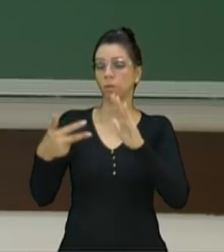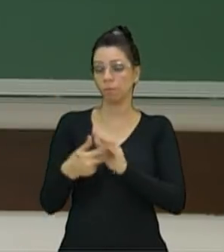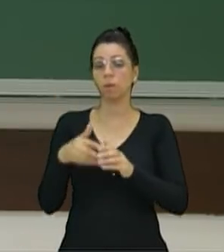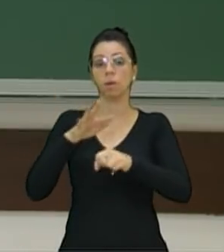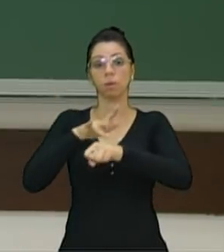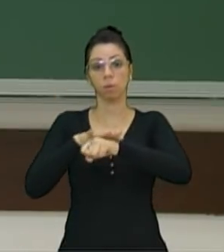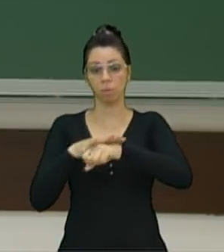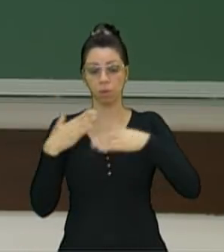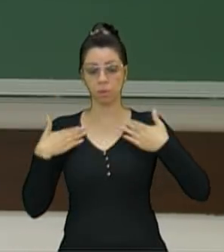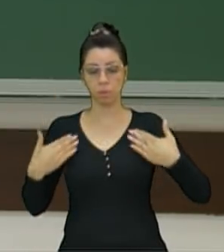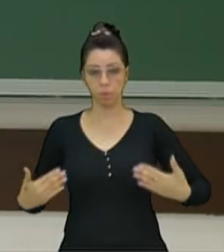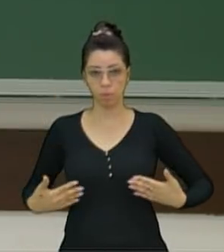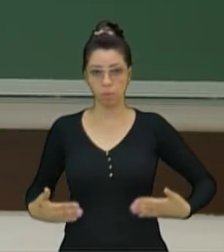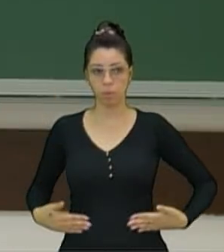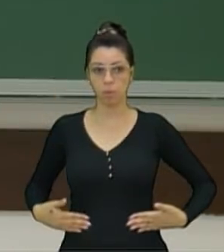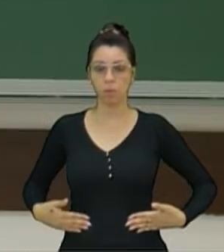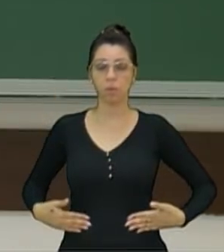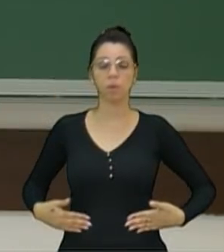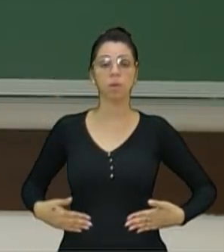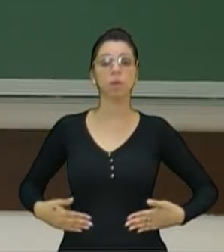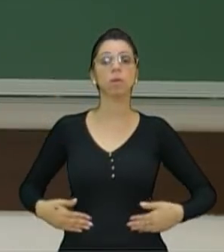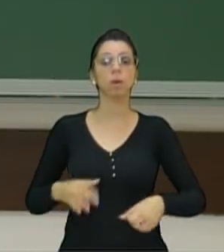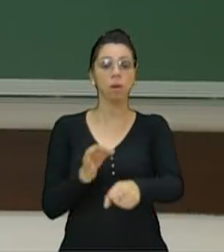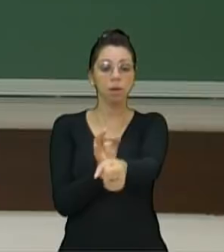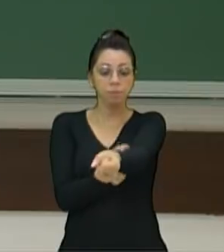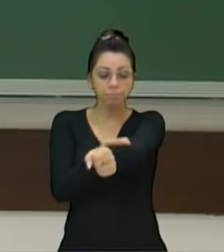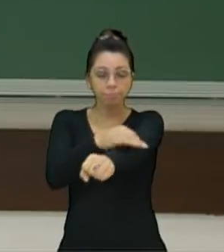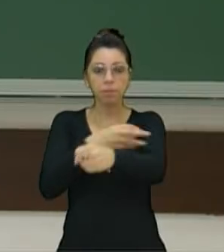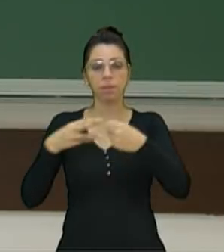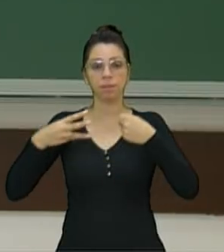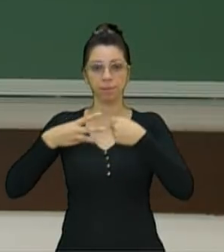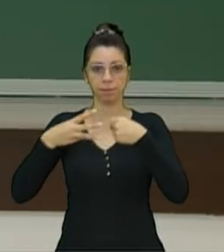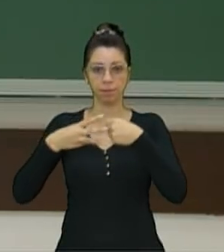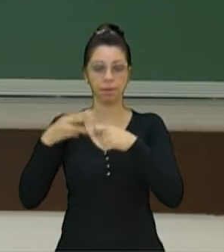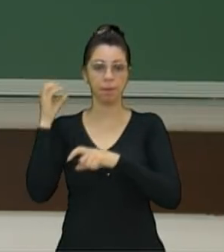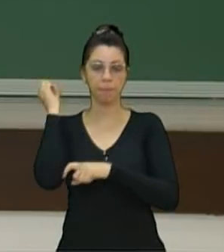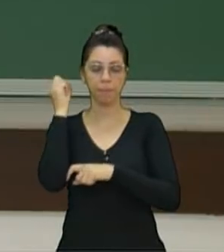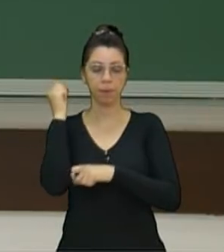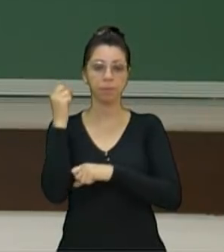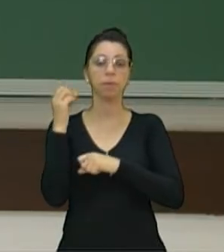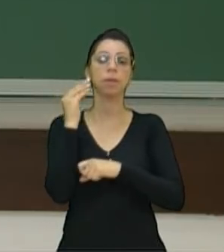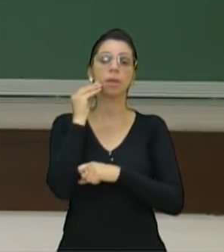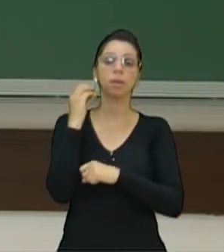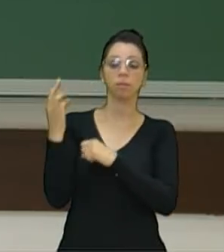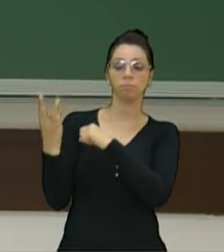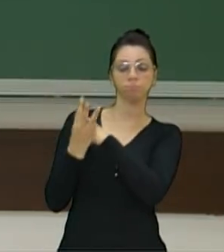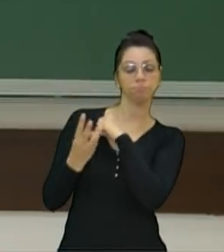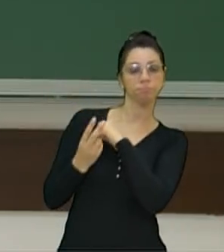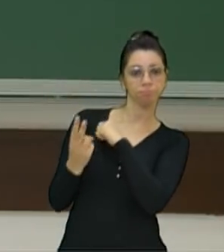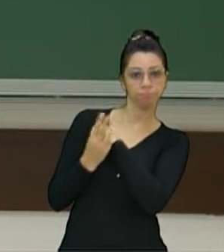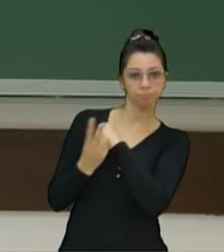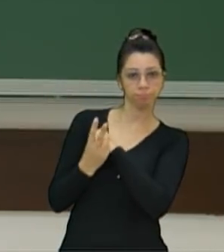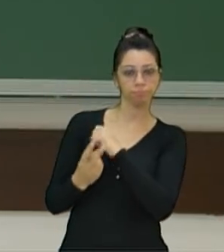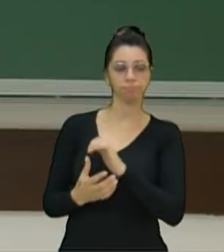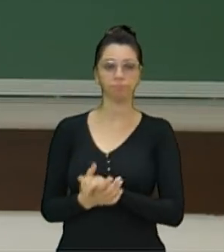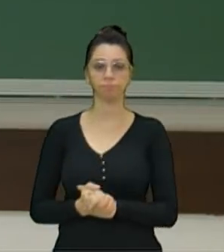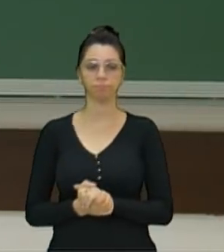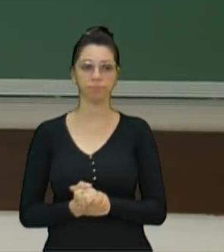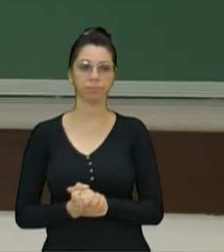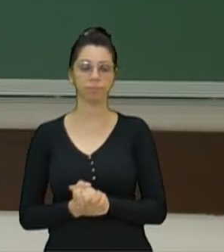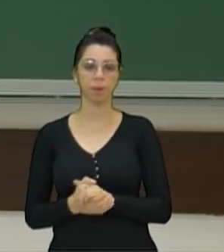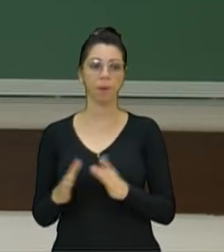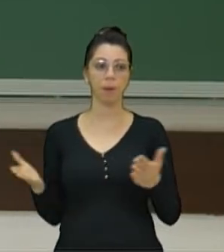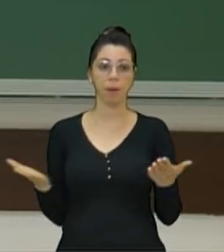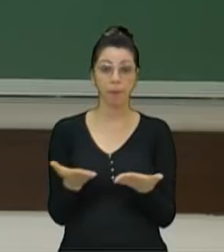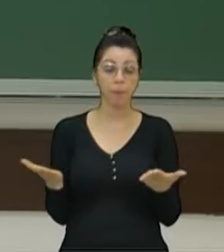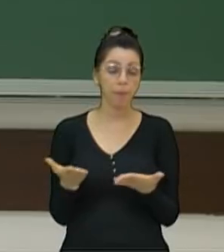parte do corpo e as suas células maravilhosas estão tentando te proteger, tá? Agora, com